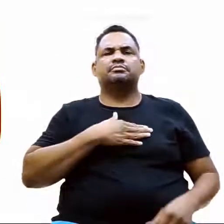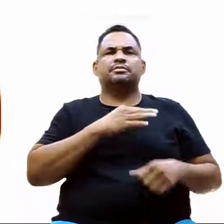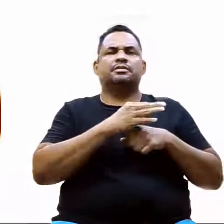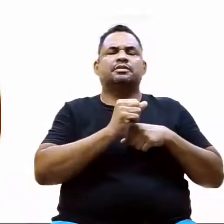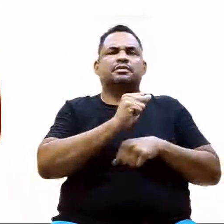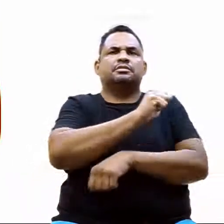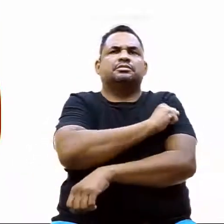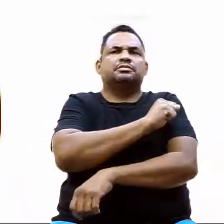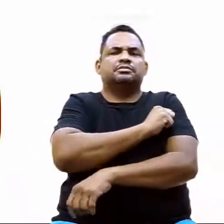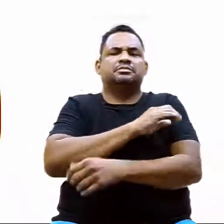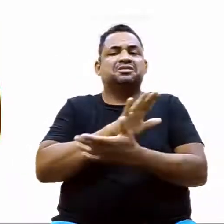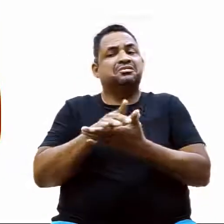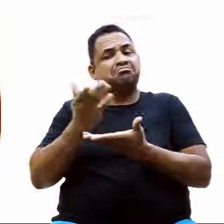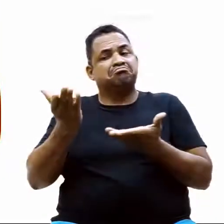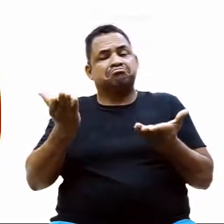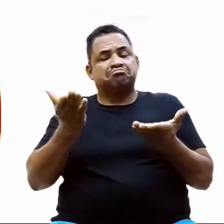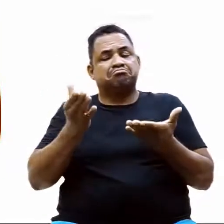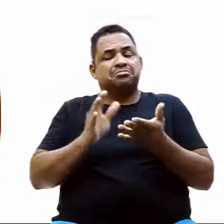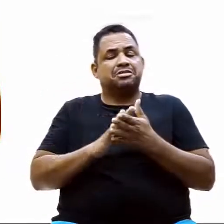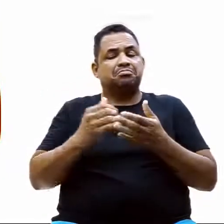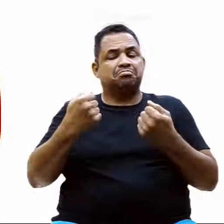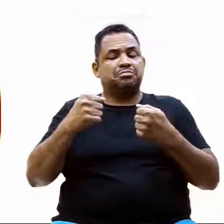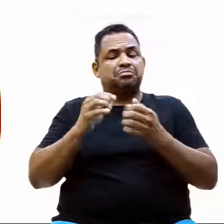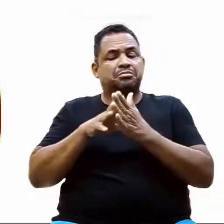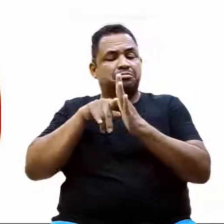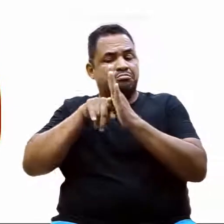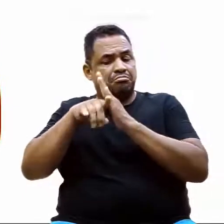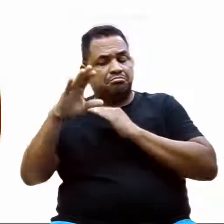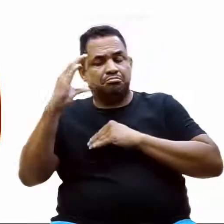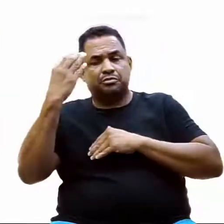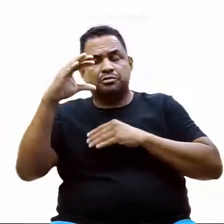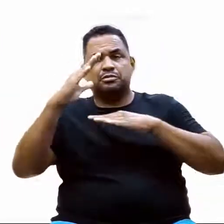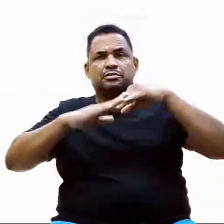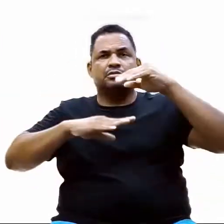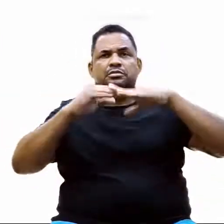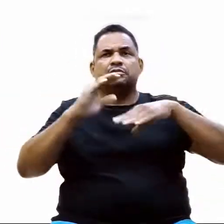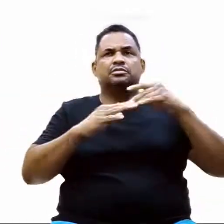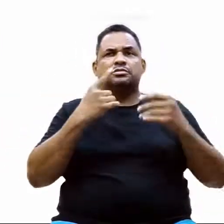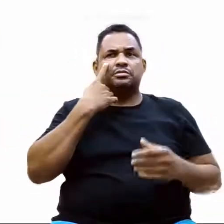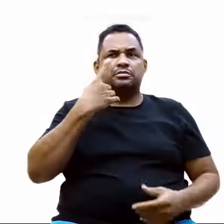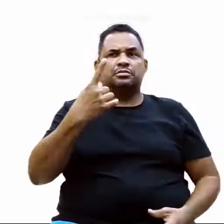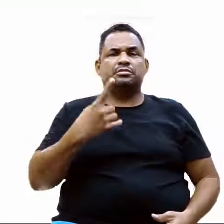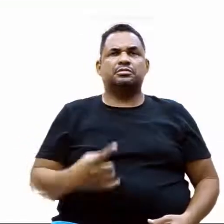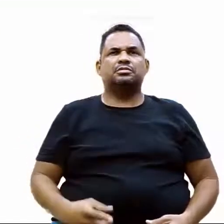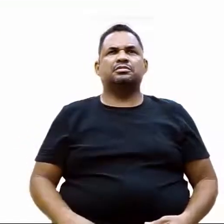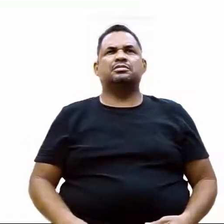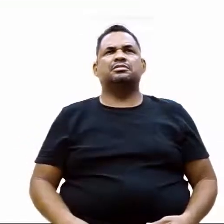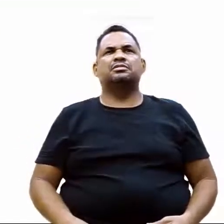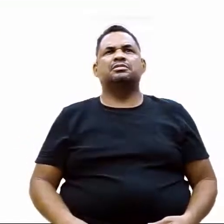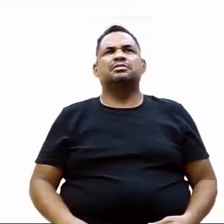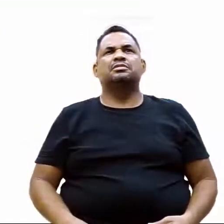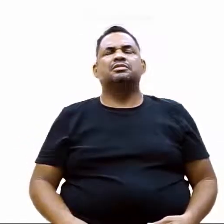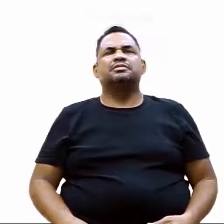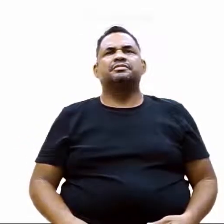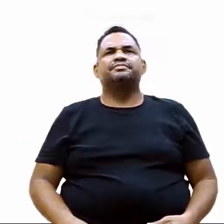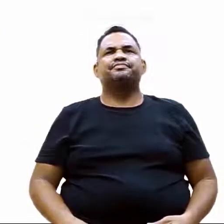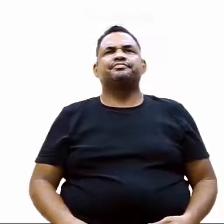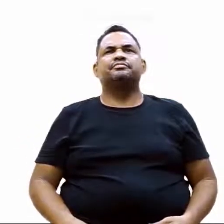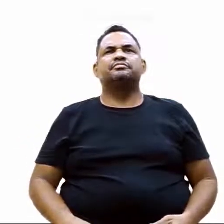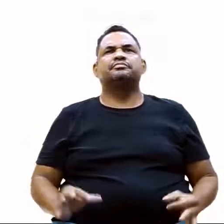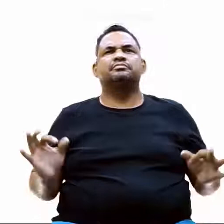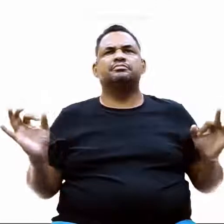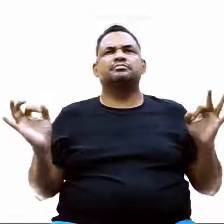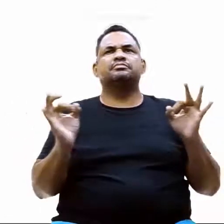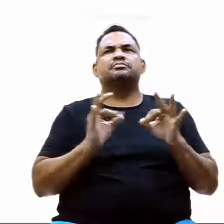ser um pesquisador e isso é bom ser observado. Na sequência, a